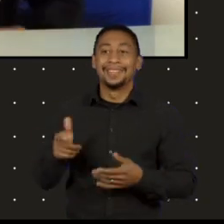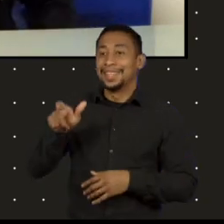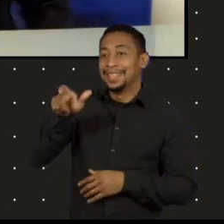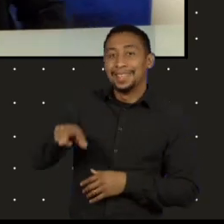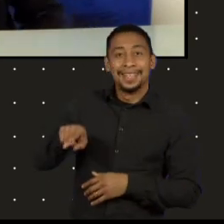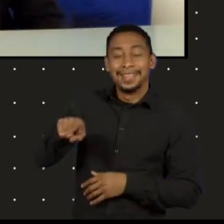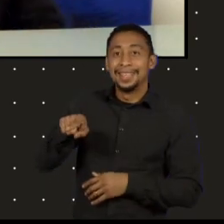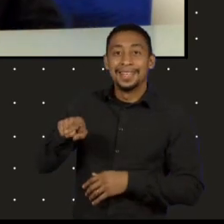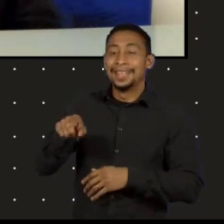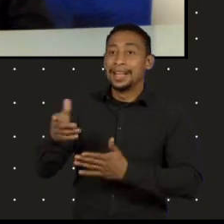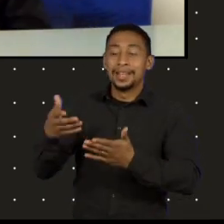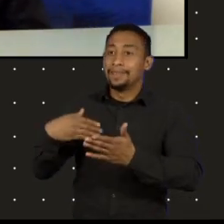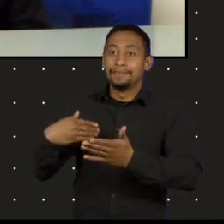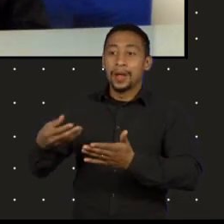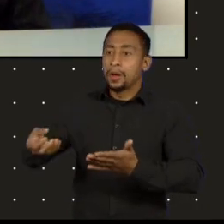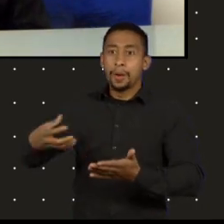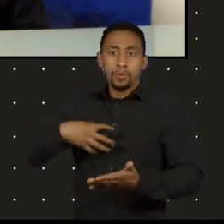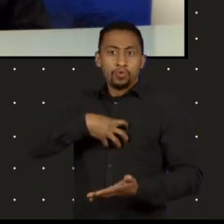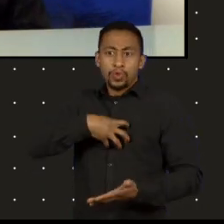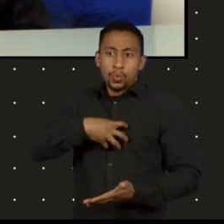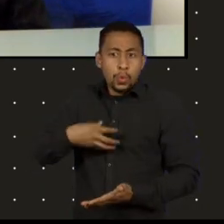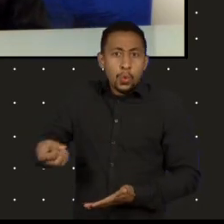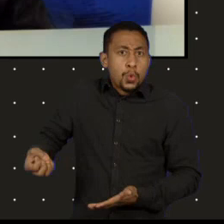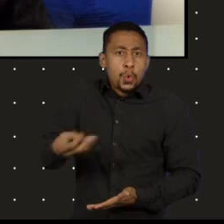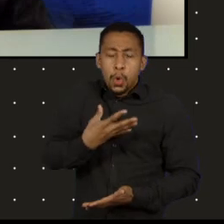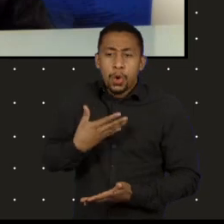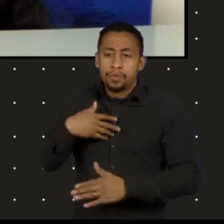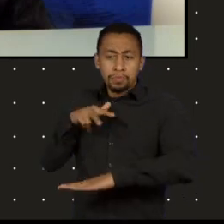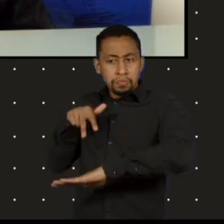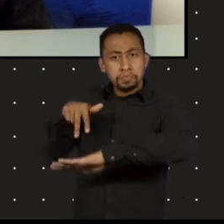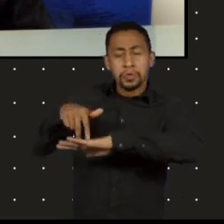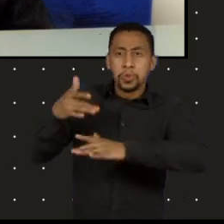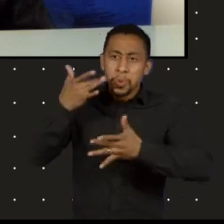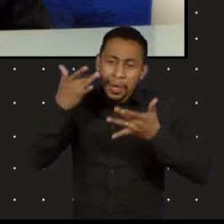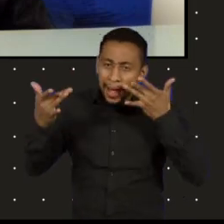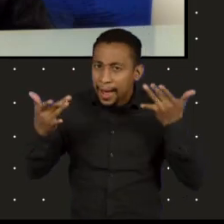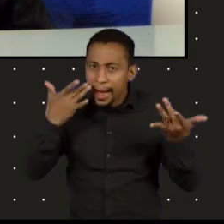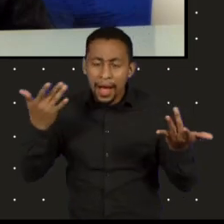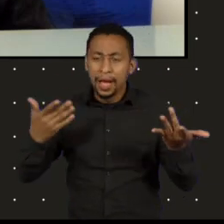analogia ao próprio teatro. Foi dramática, foi explosiva,